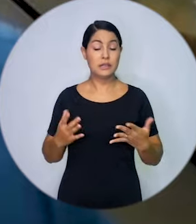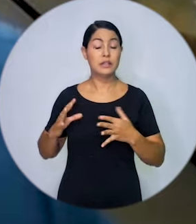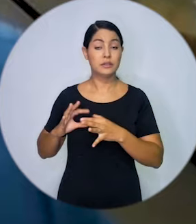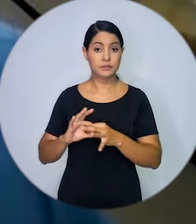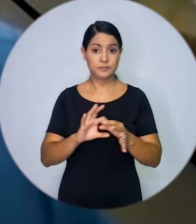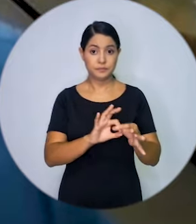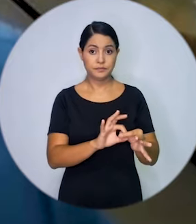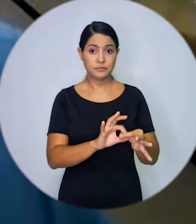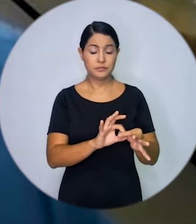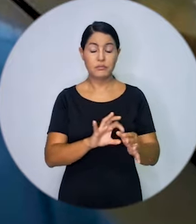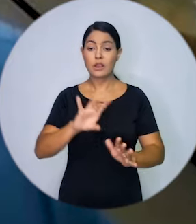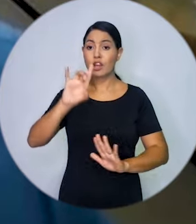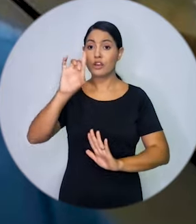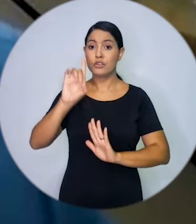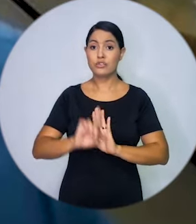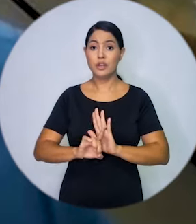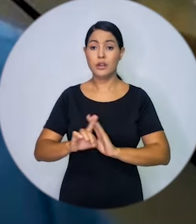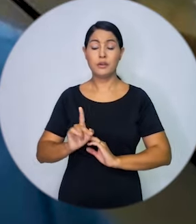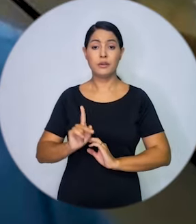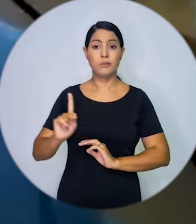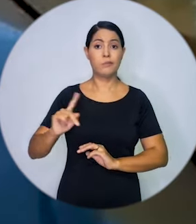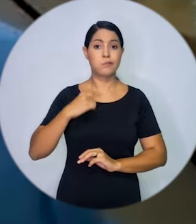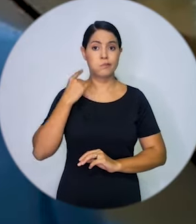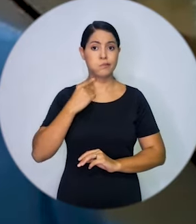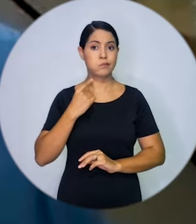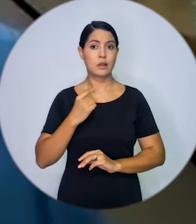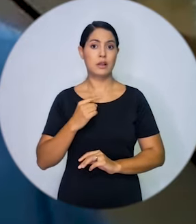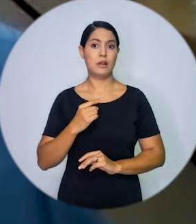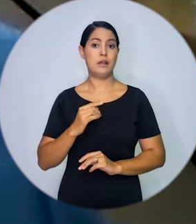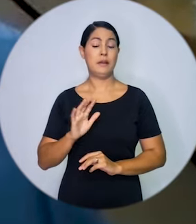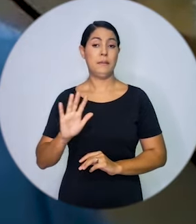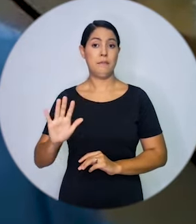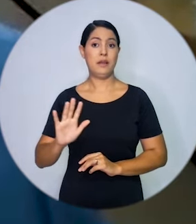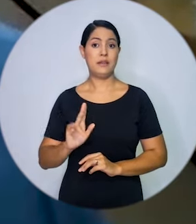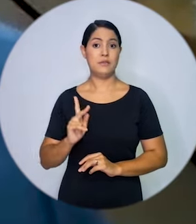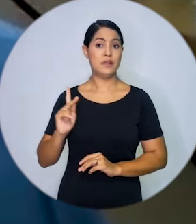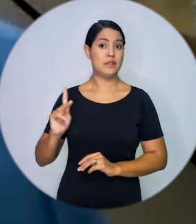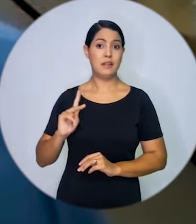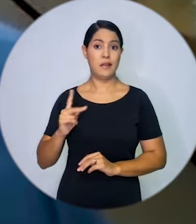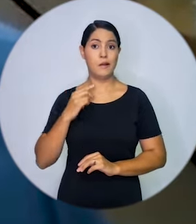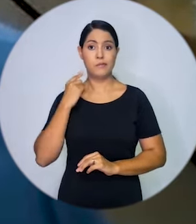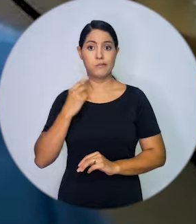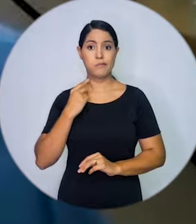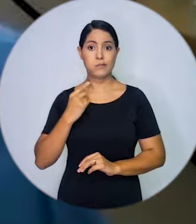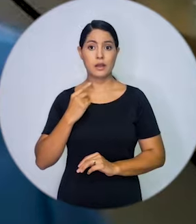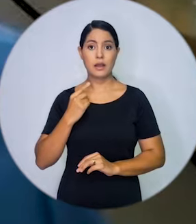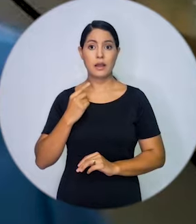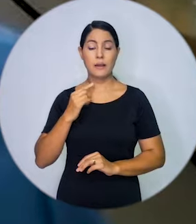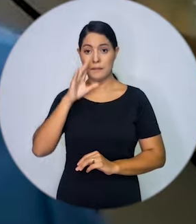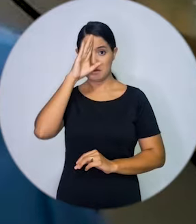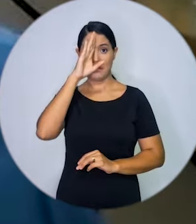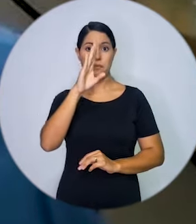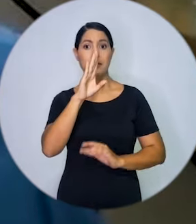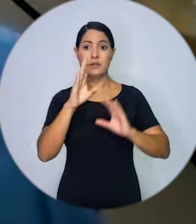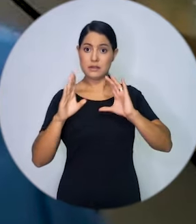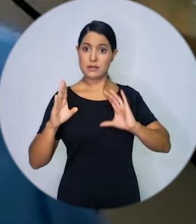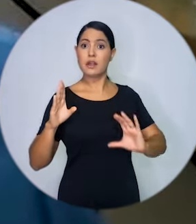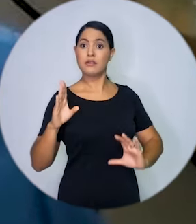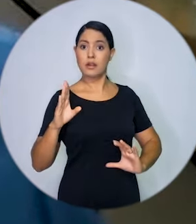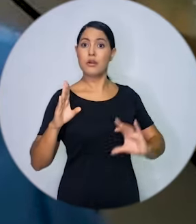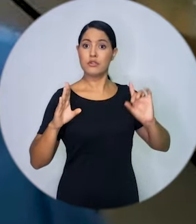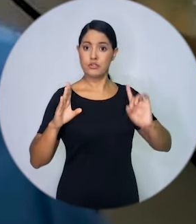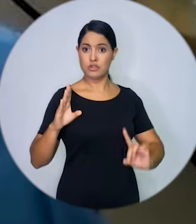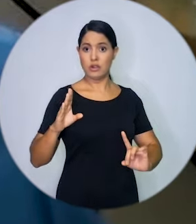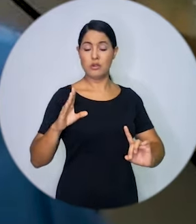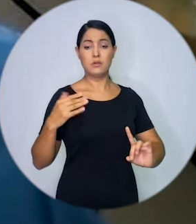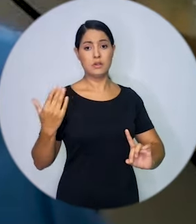Então, isso aí é um direito do advogado, na verdade, que exterioriza a palavra do